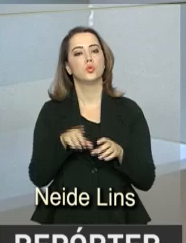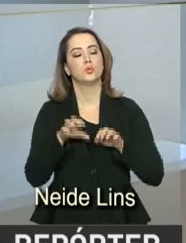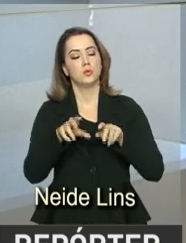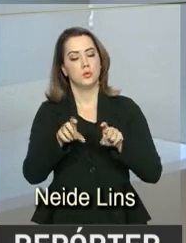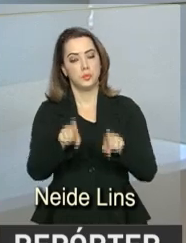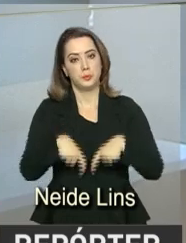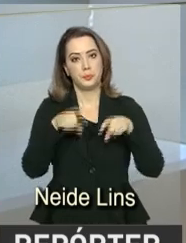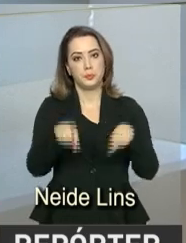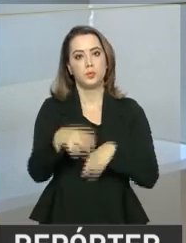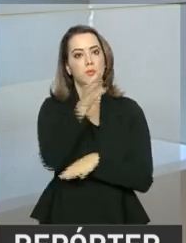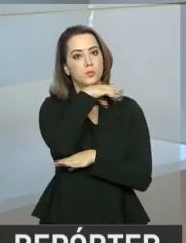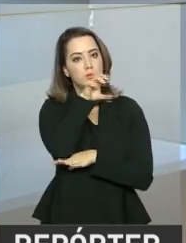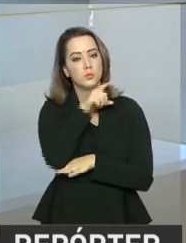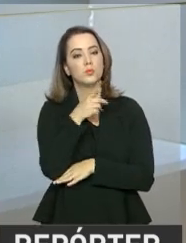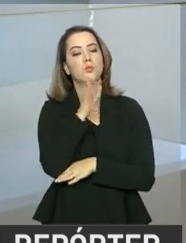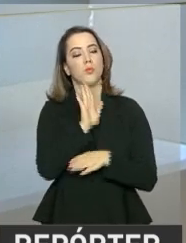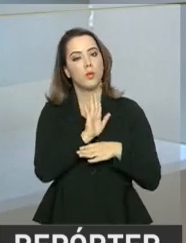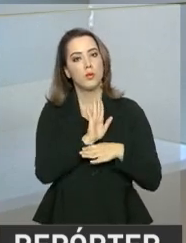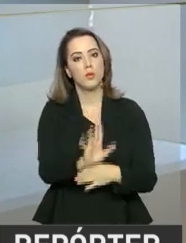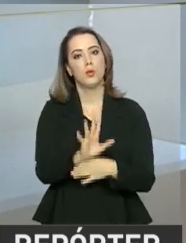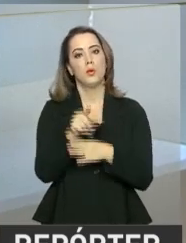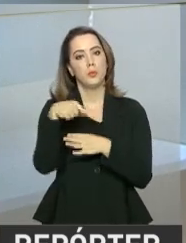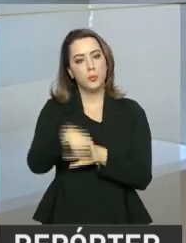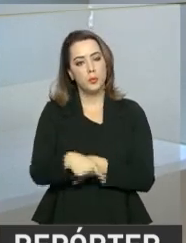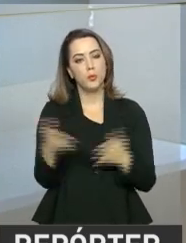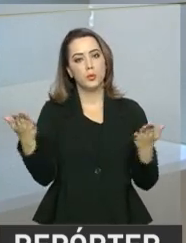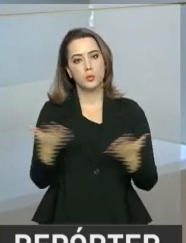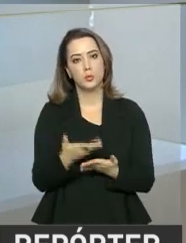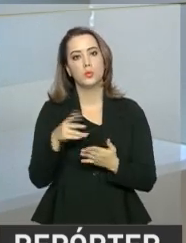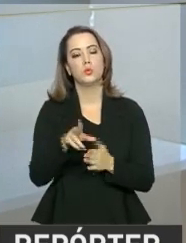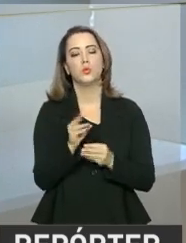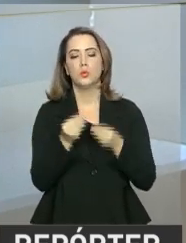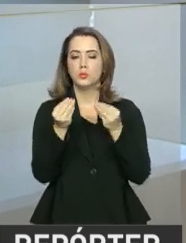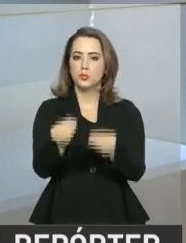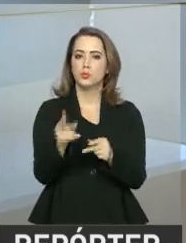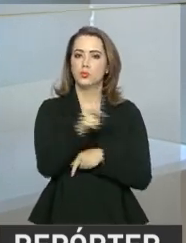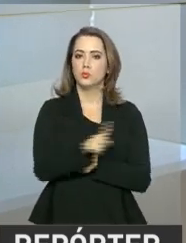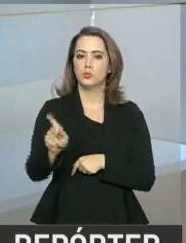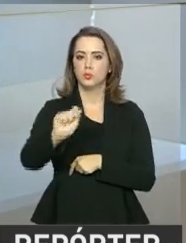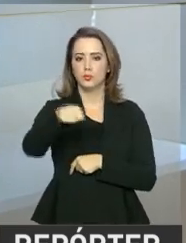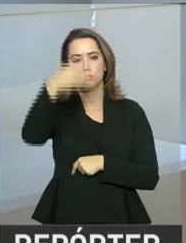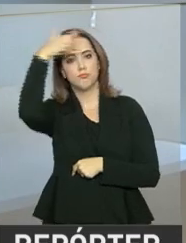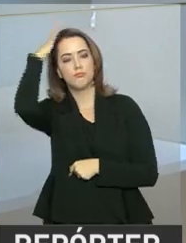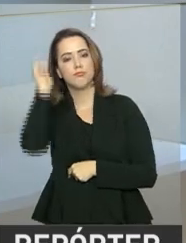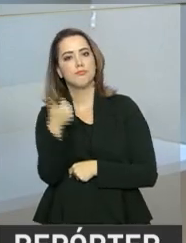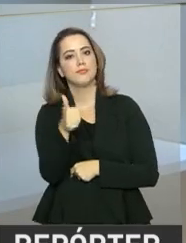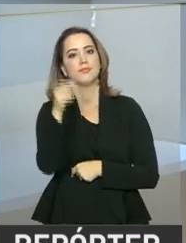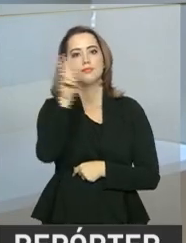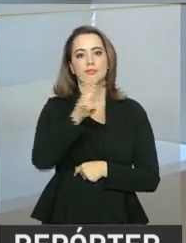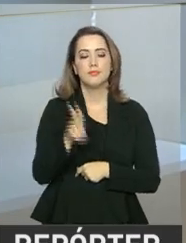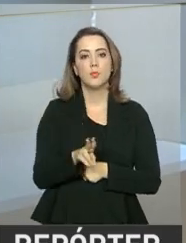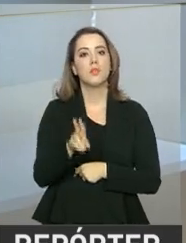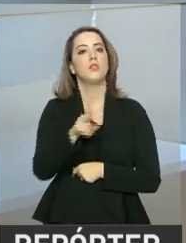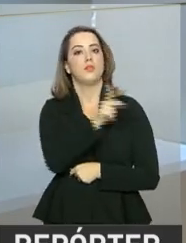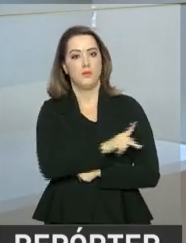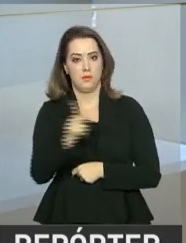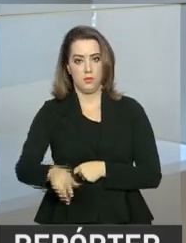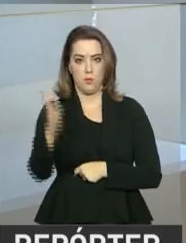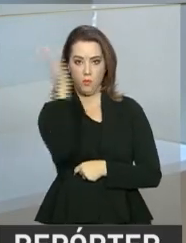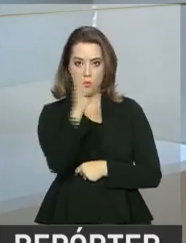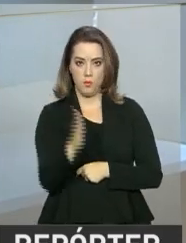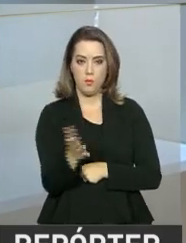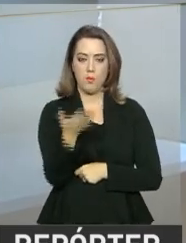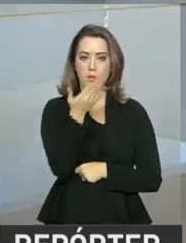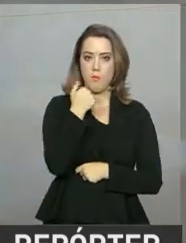o apoio ao presidente da República em exercício, Michel Temer. Foi a primeira vez que um presidente participou de um almoço na sede da